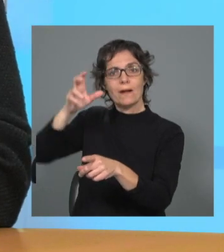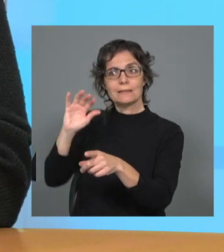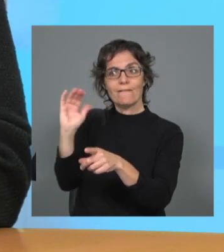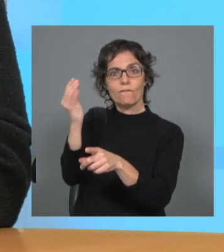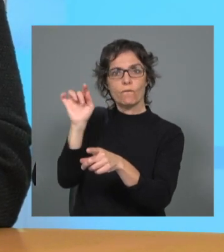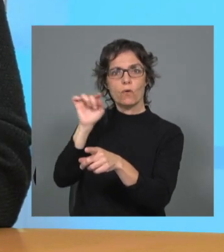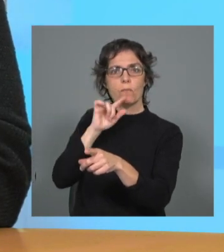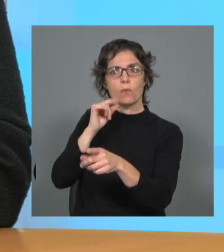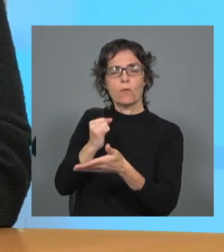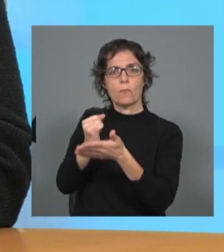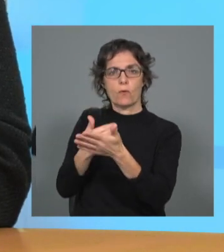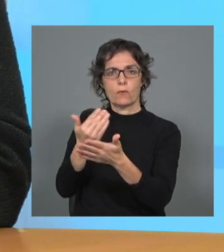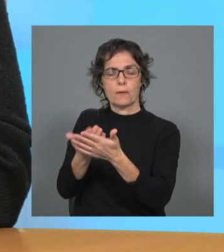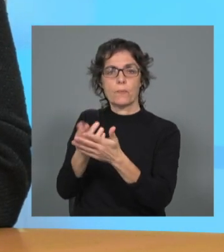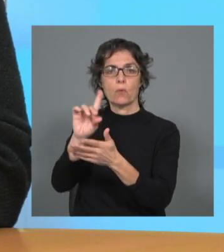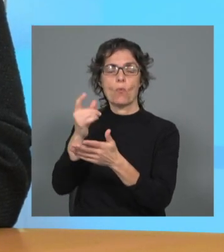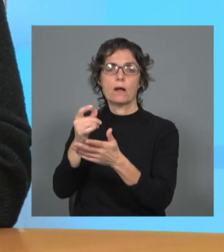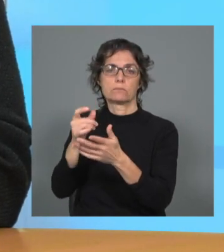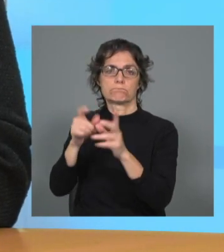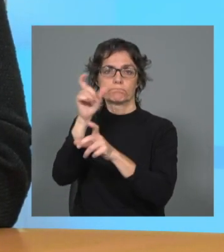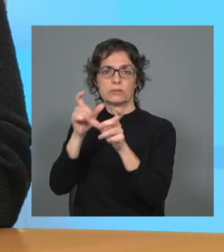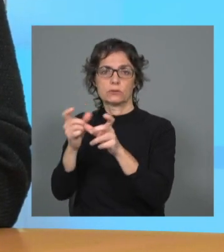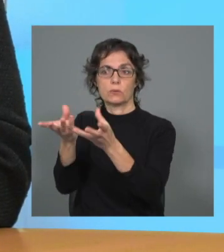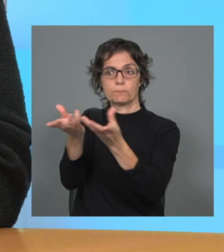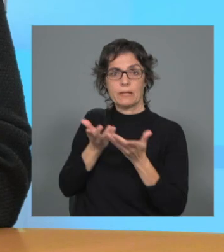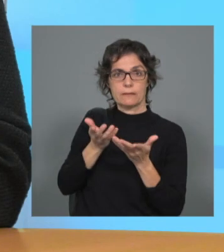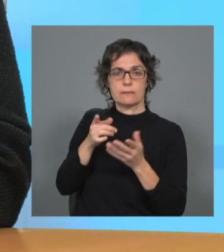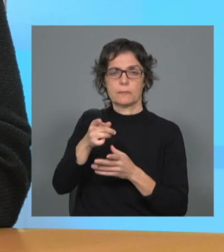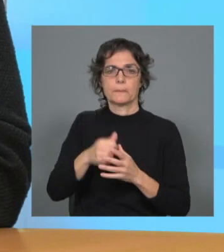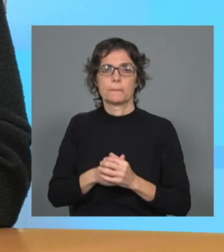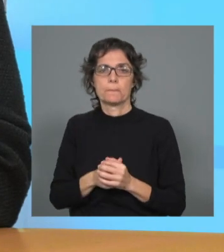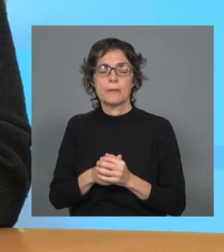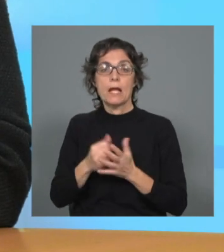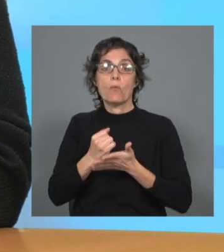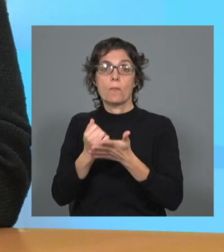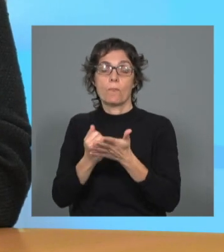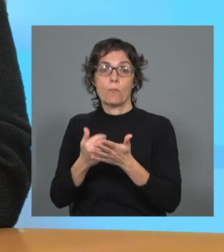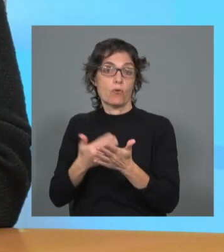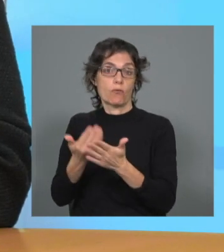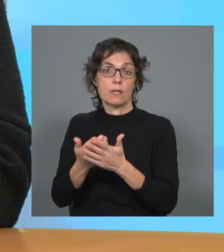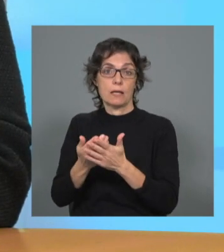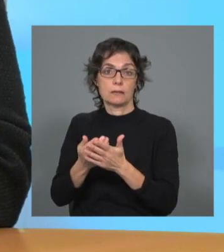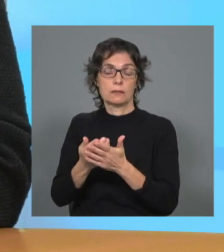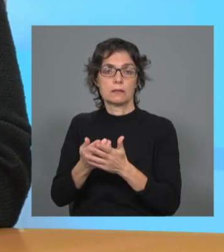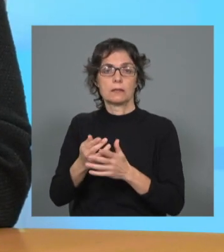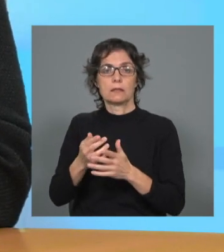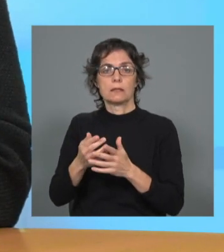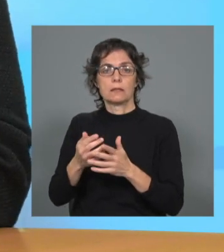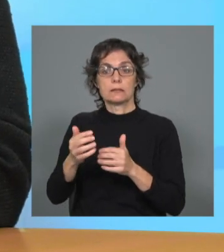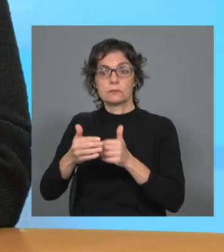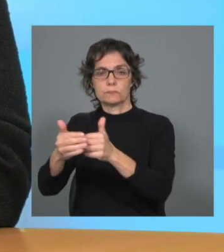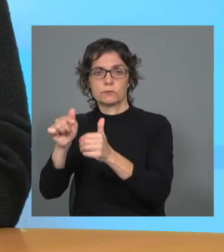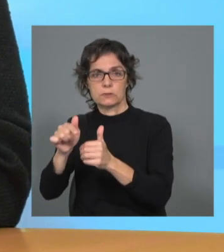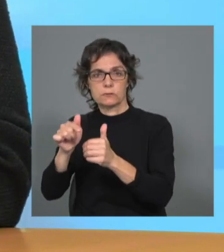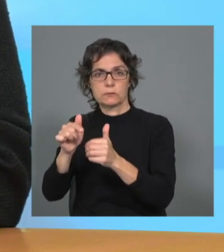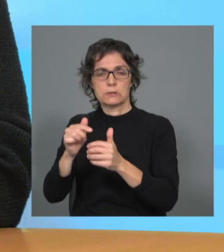deslocados, pudessem ser apoiados também. No fundo, a ideia era fazer o apoio no caminho, apoiando